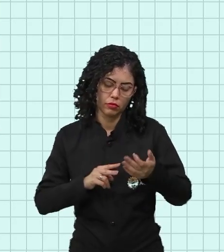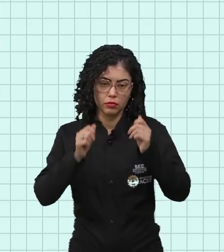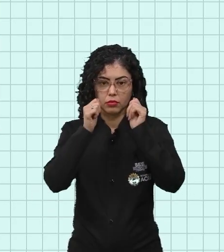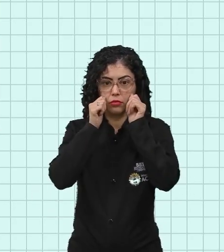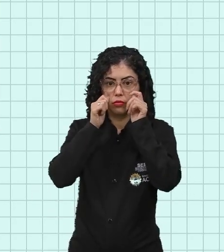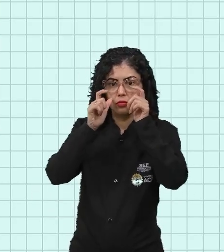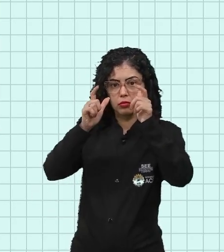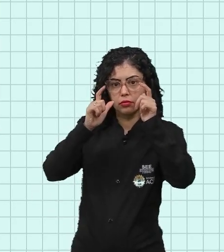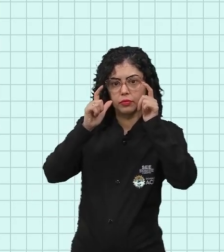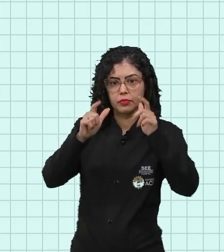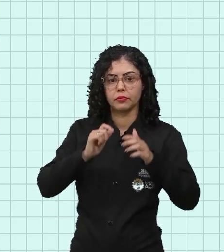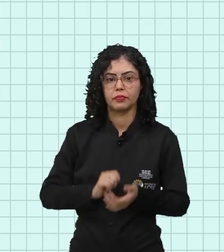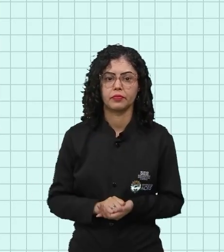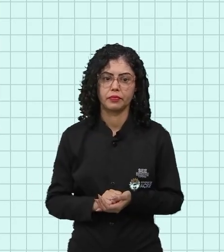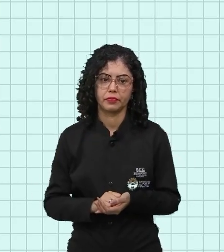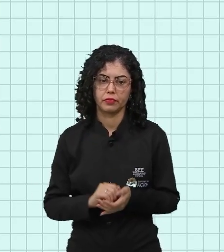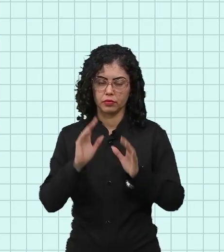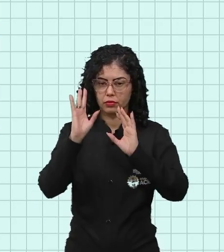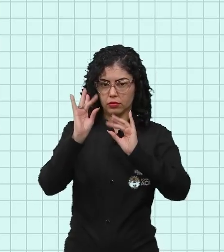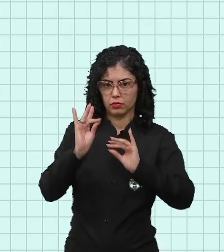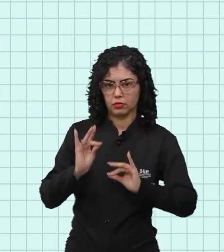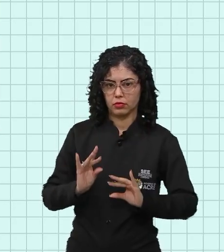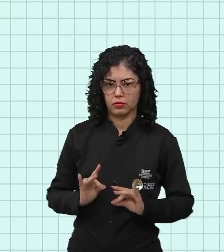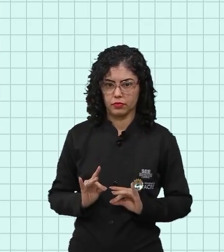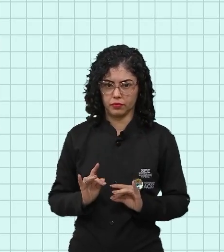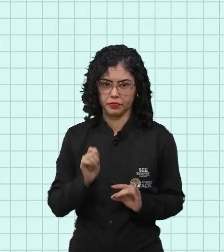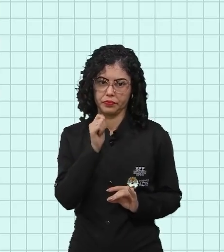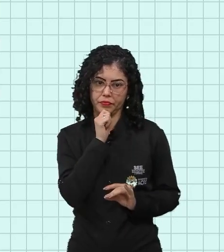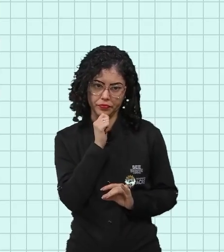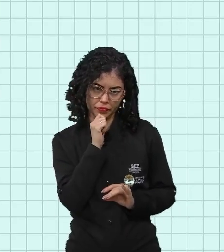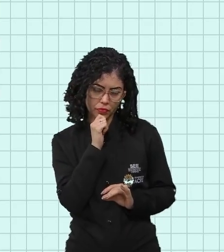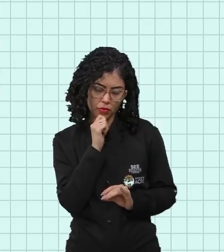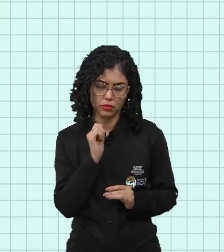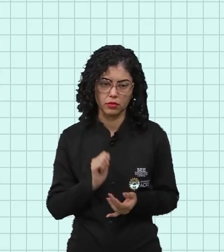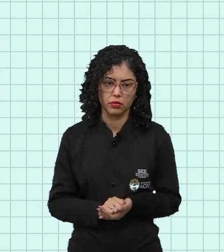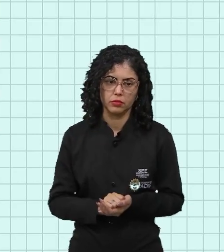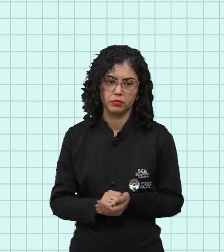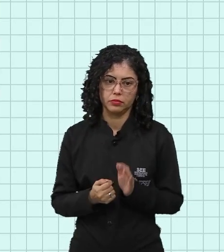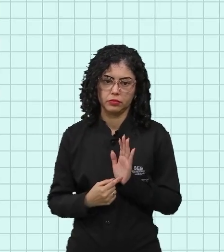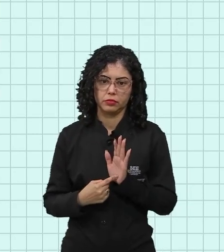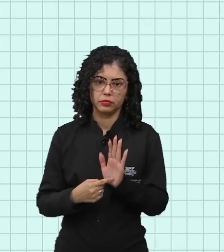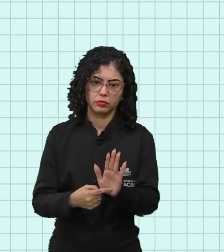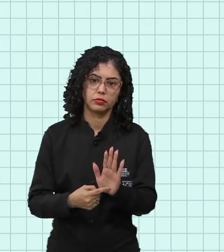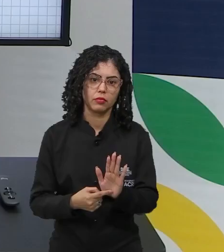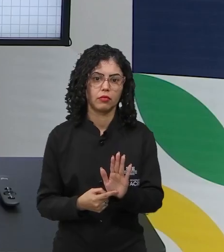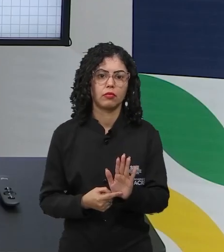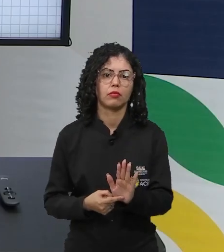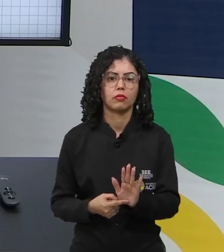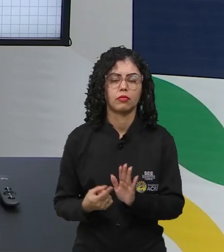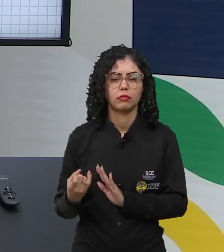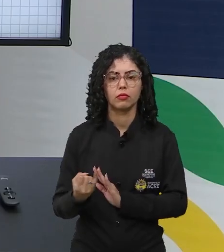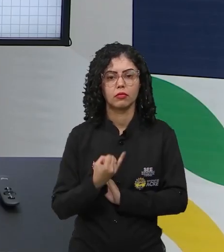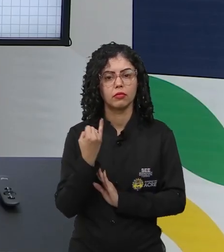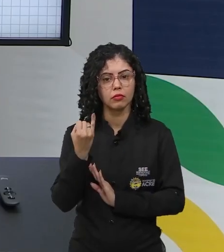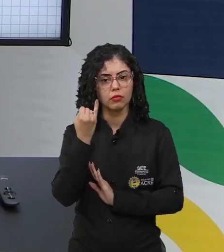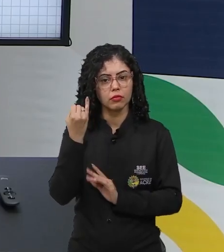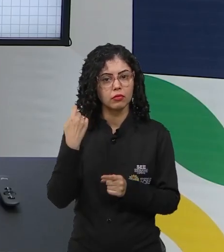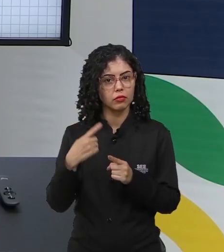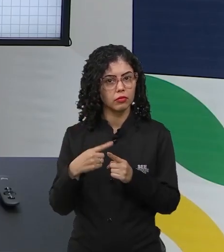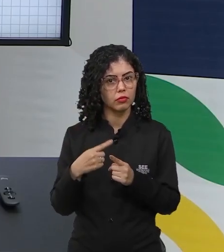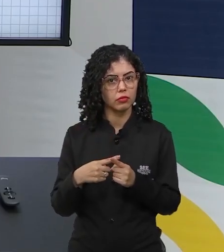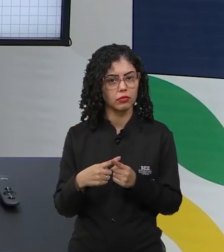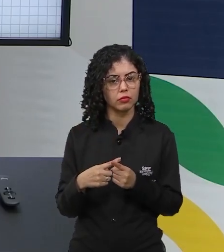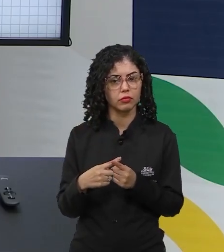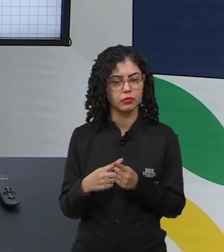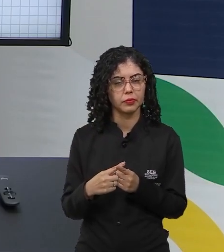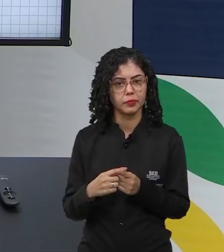aos detalhes e o enunciador se revela nas entrelinhas. Isso é muito importante, porque